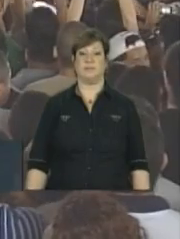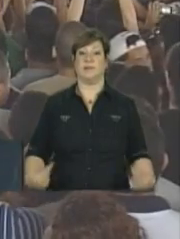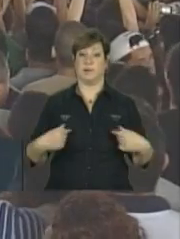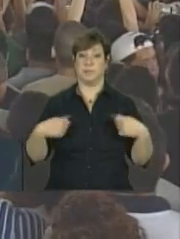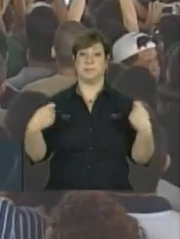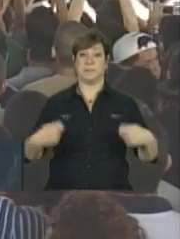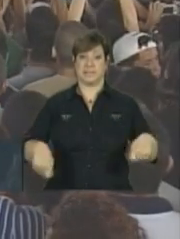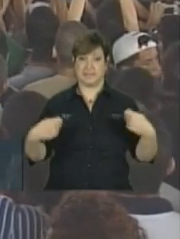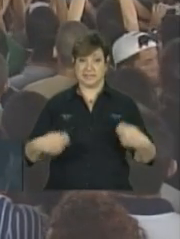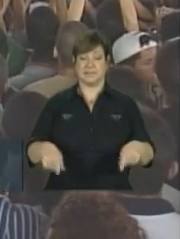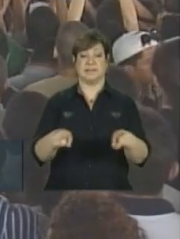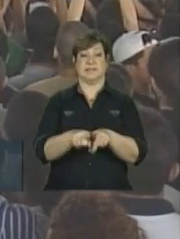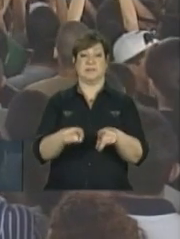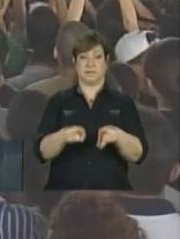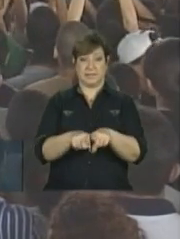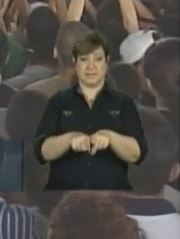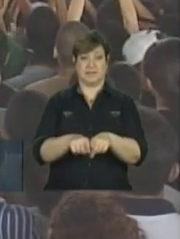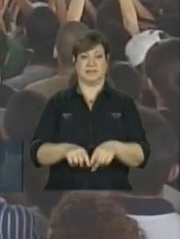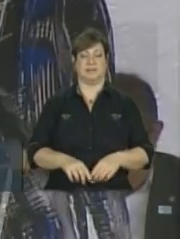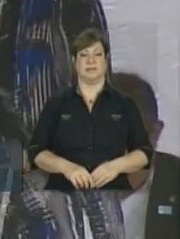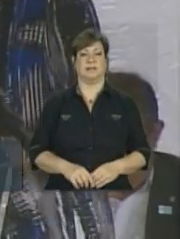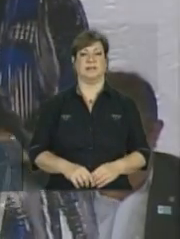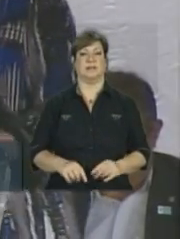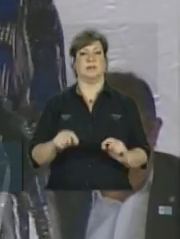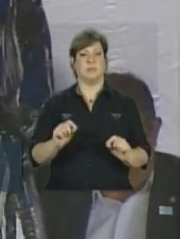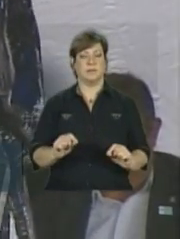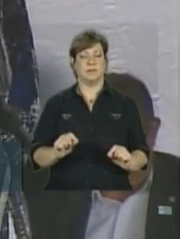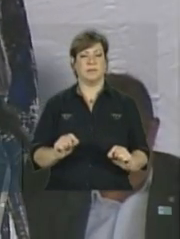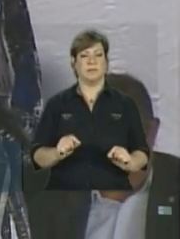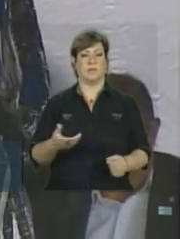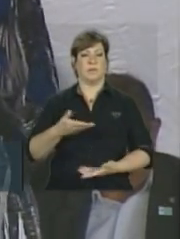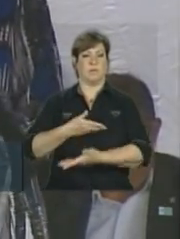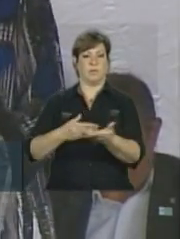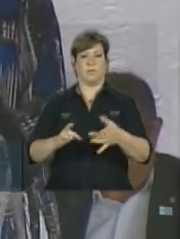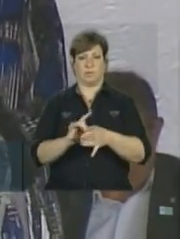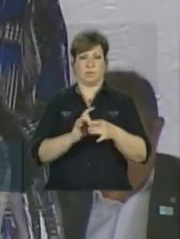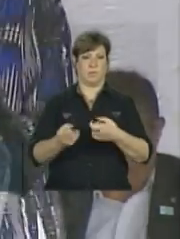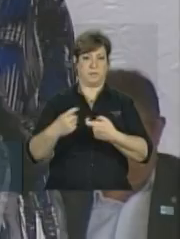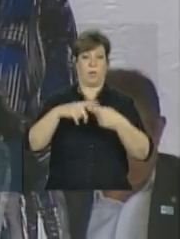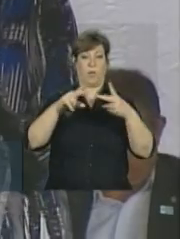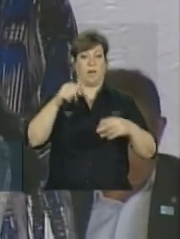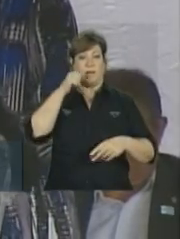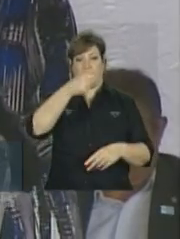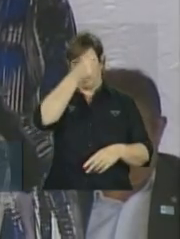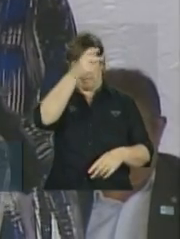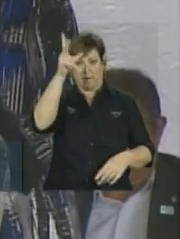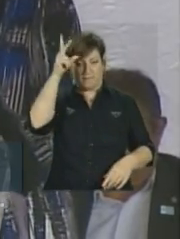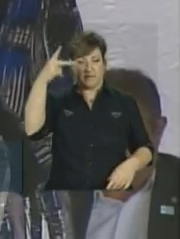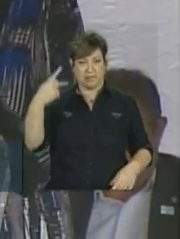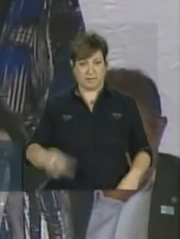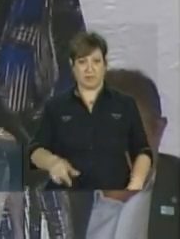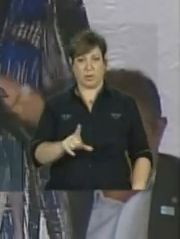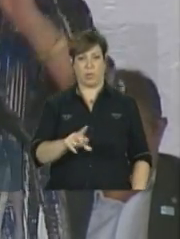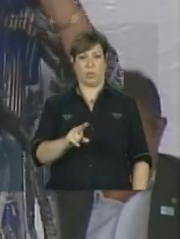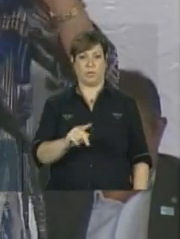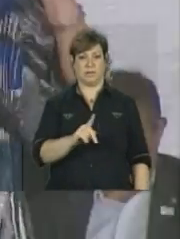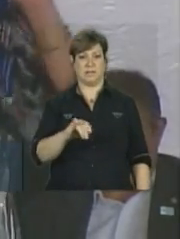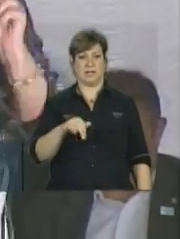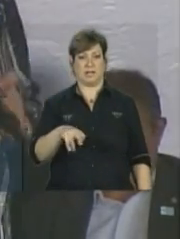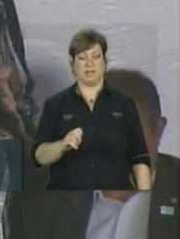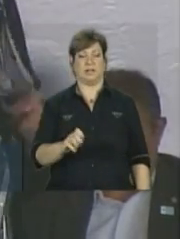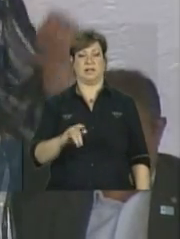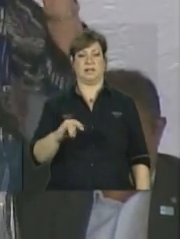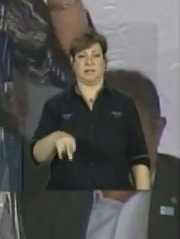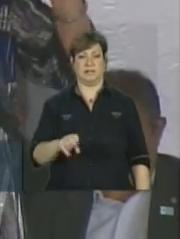Preciso também de parceiros como a prefeita de Fortaleza, Luiziane Lins, e